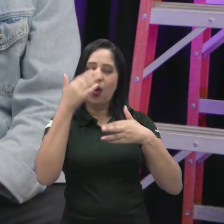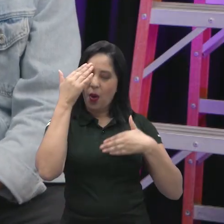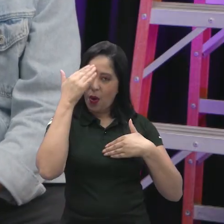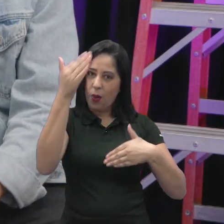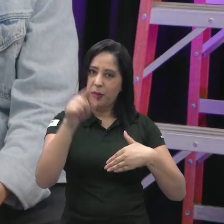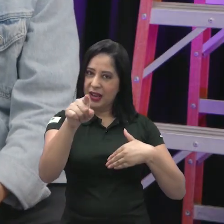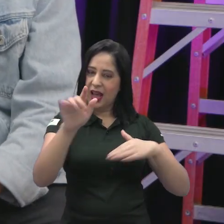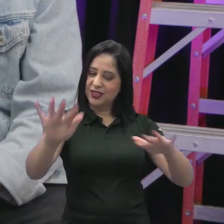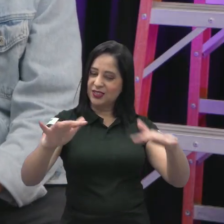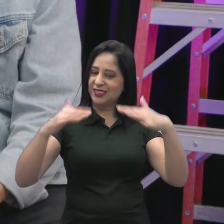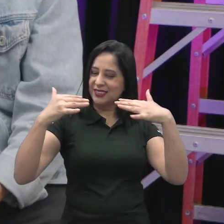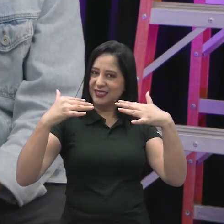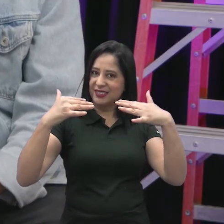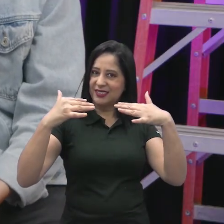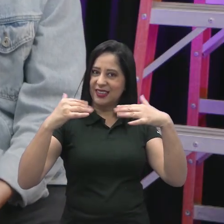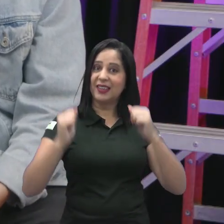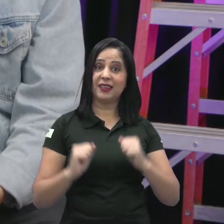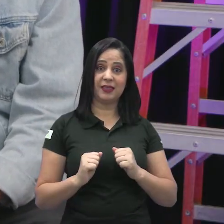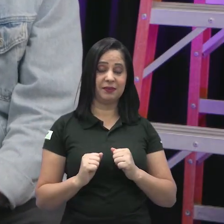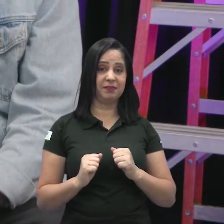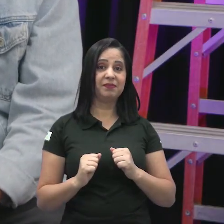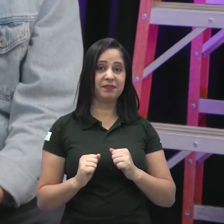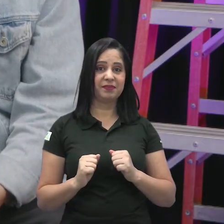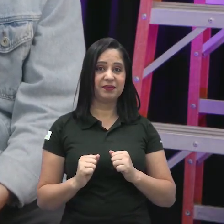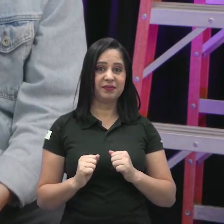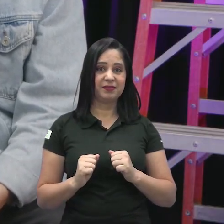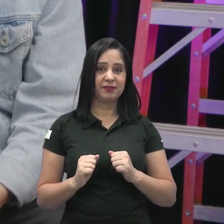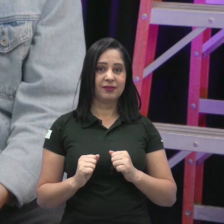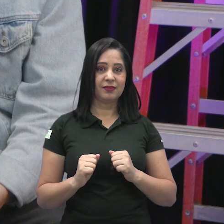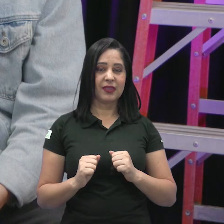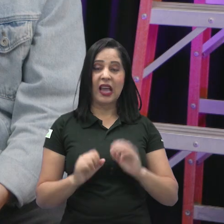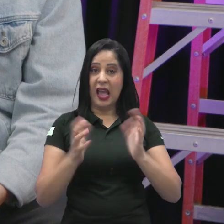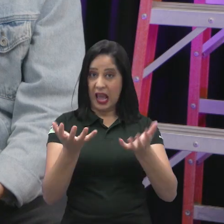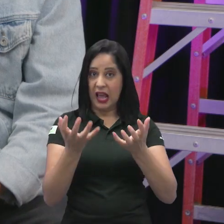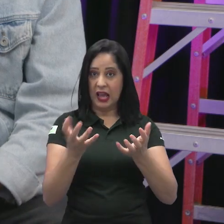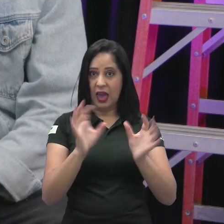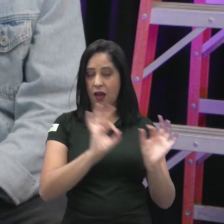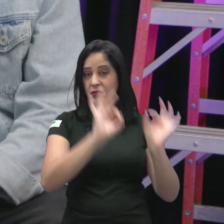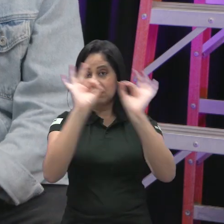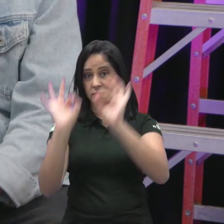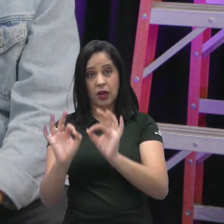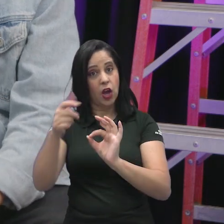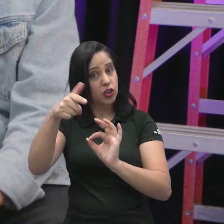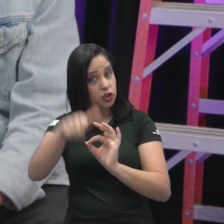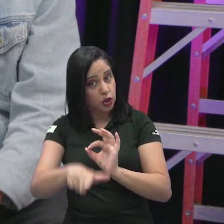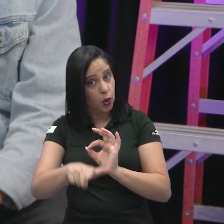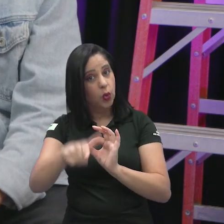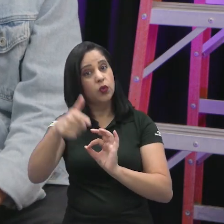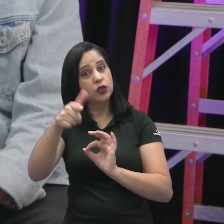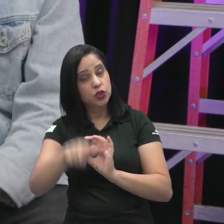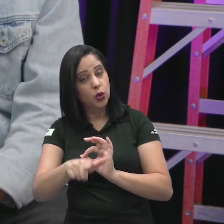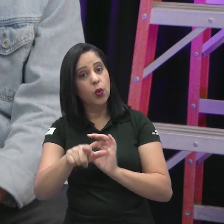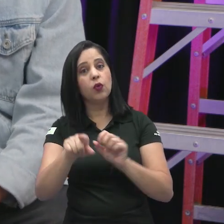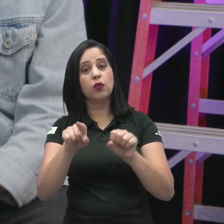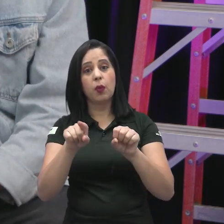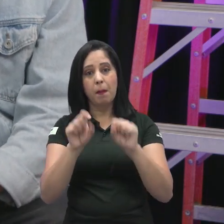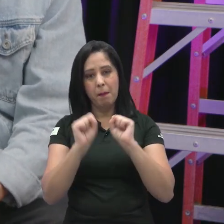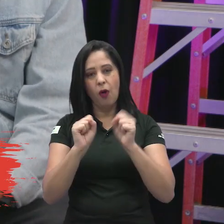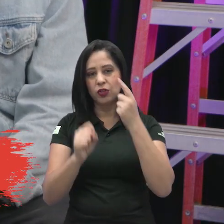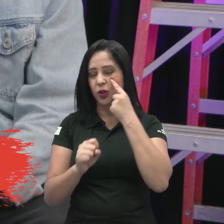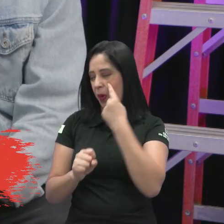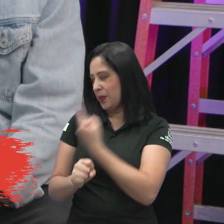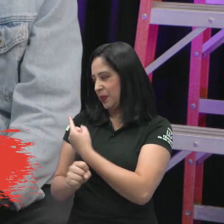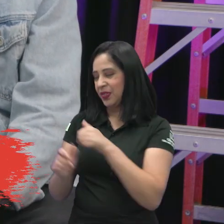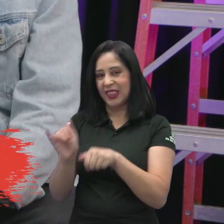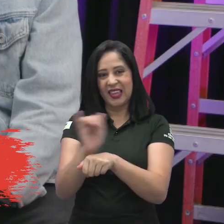Muito obrigado para você que acompanhou a gente até agora. E se você quiser rever, ver, compartilhar, só